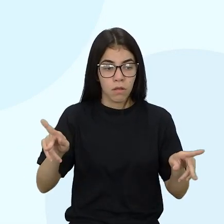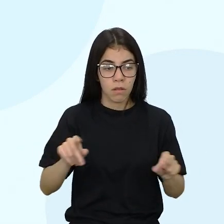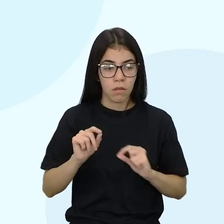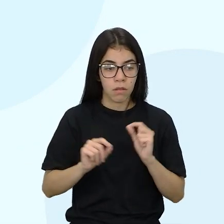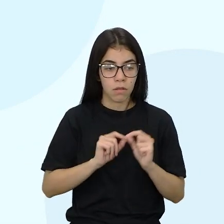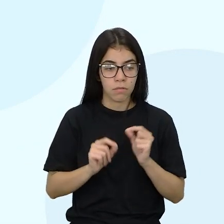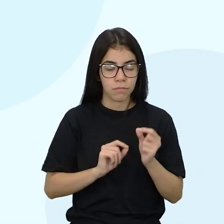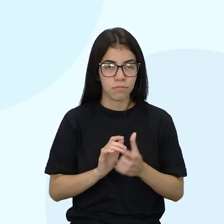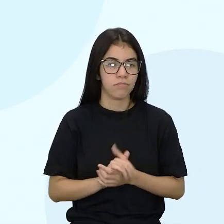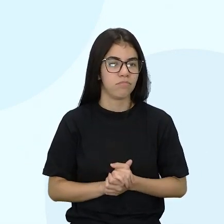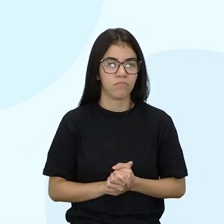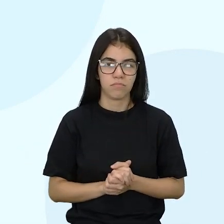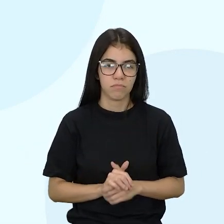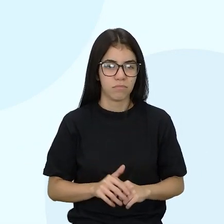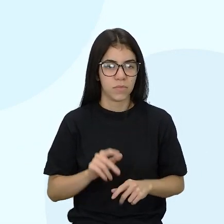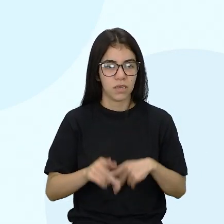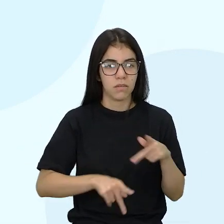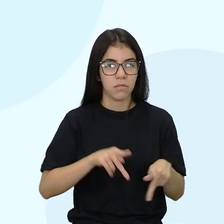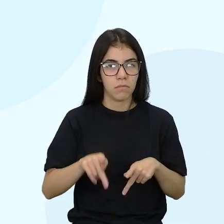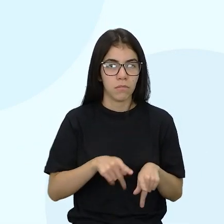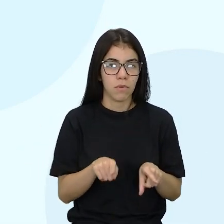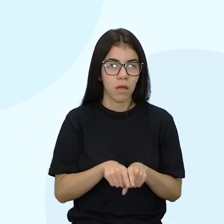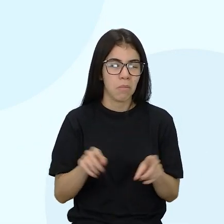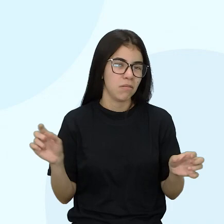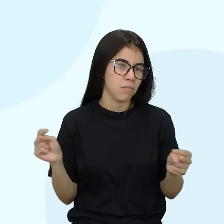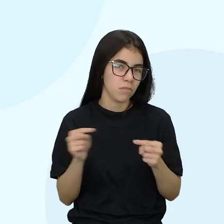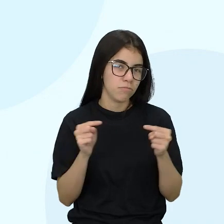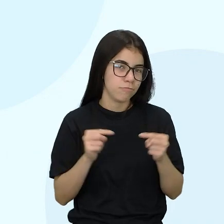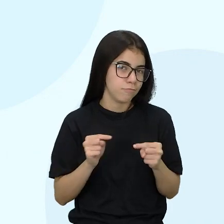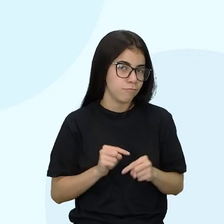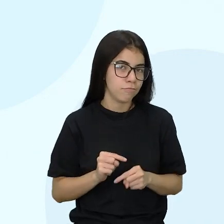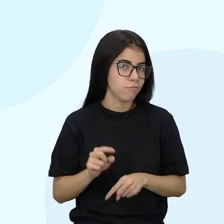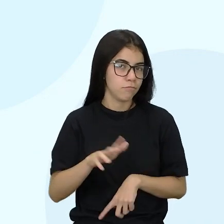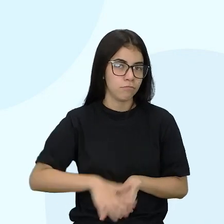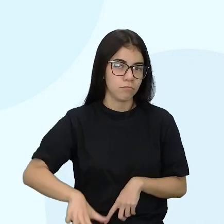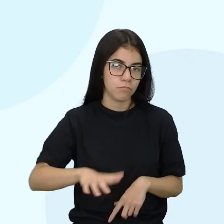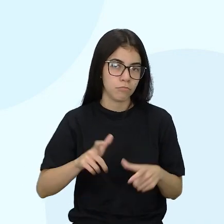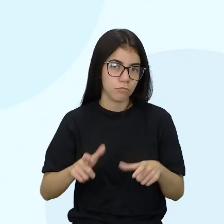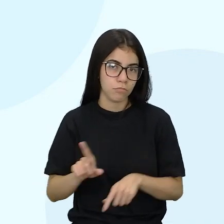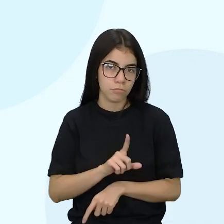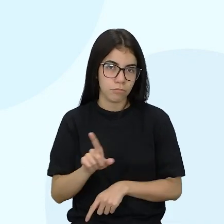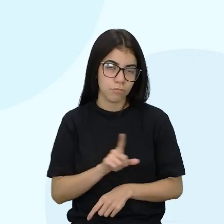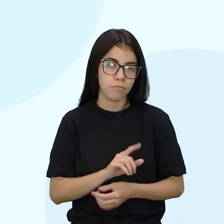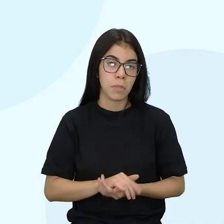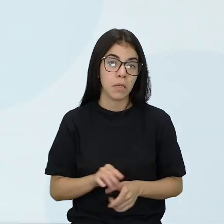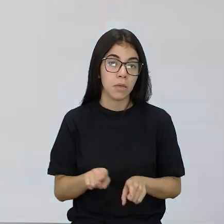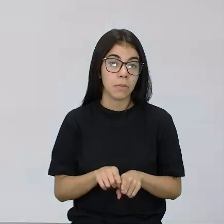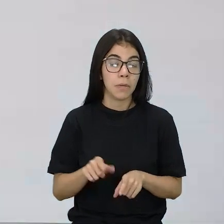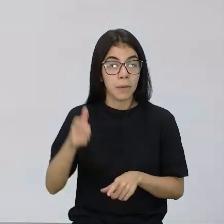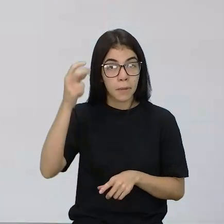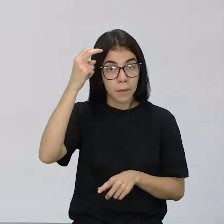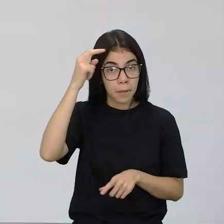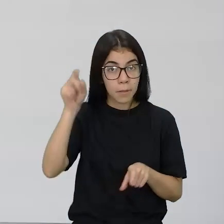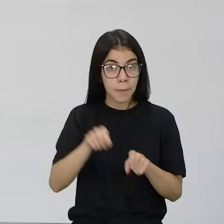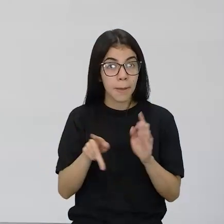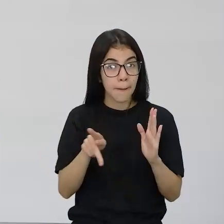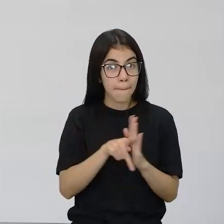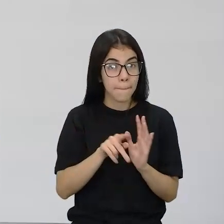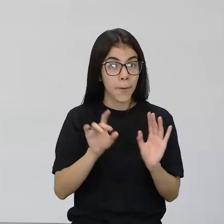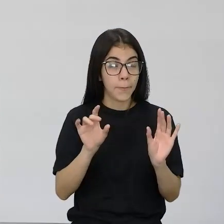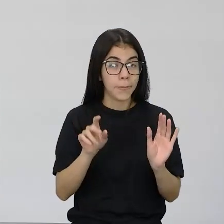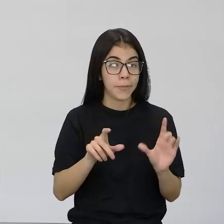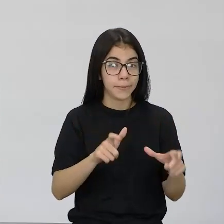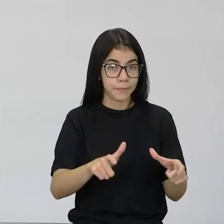cultura desses povos não está ligada à maioria daquele local. Então, quer dizer, eles têm culturas aí muito específicas,